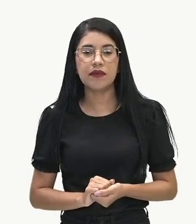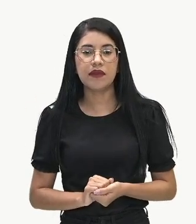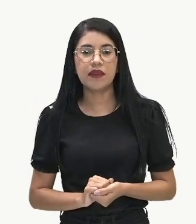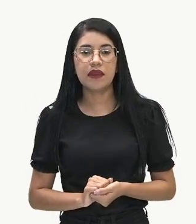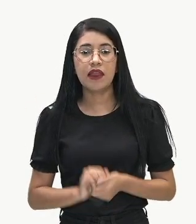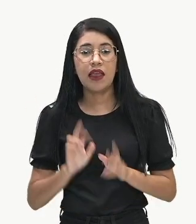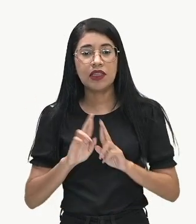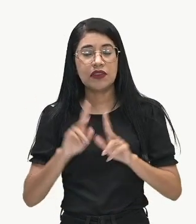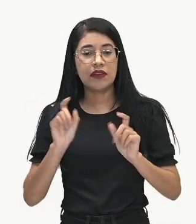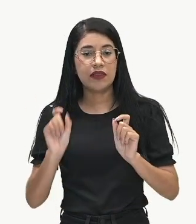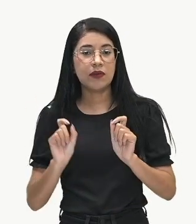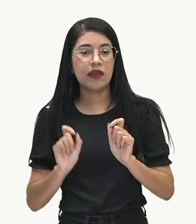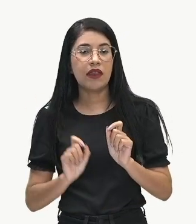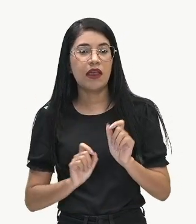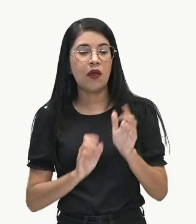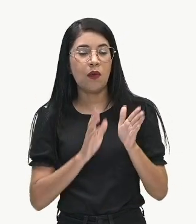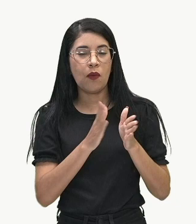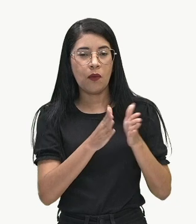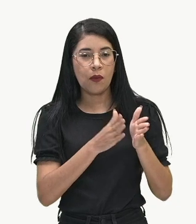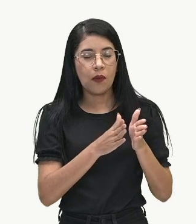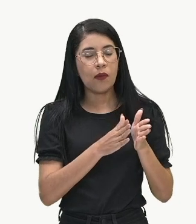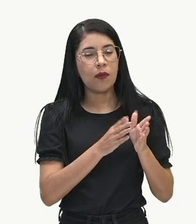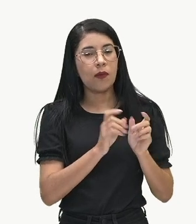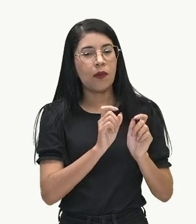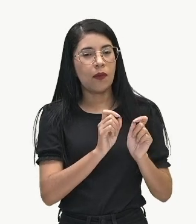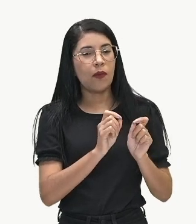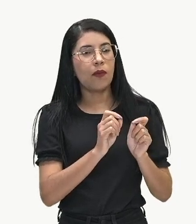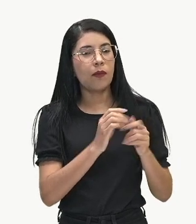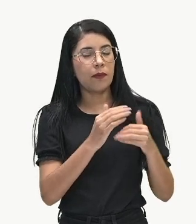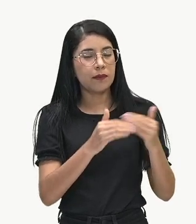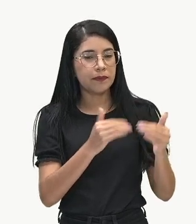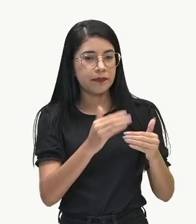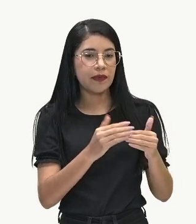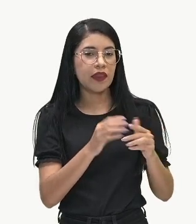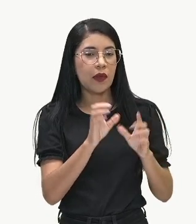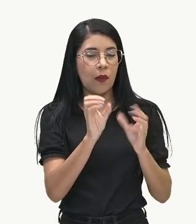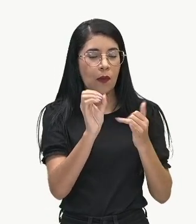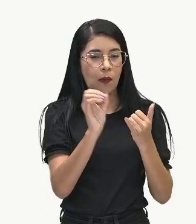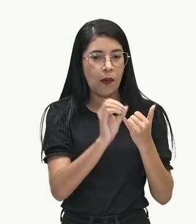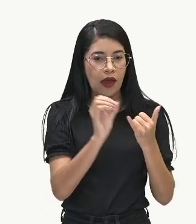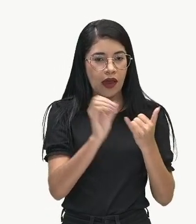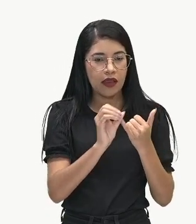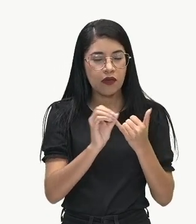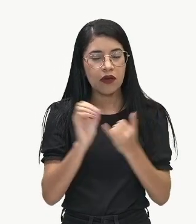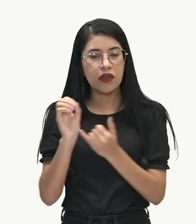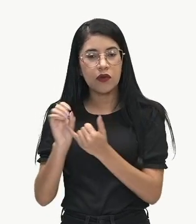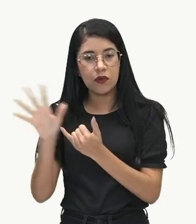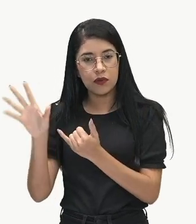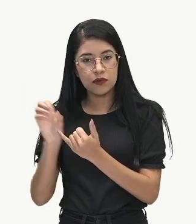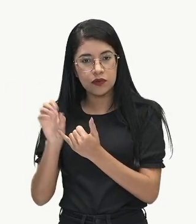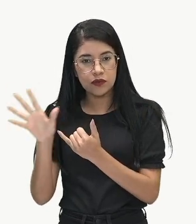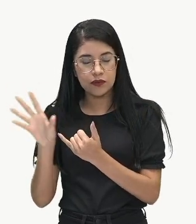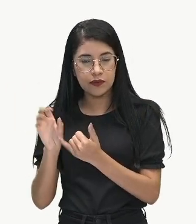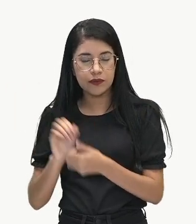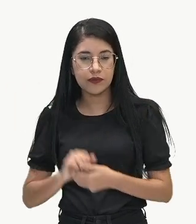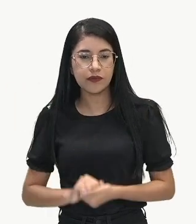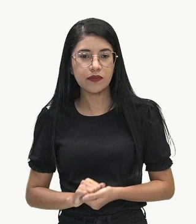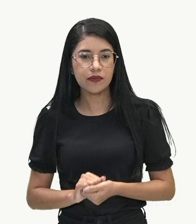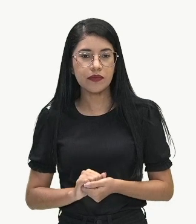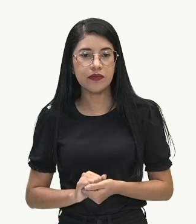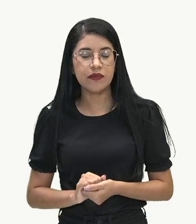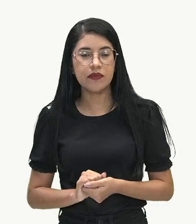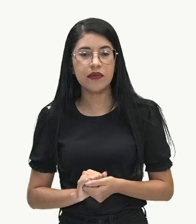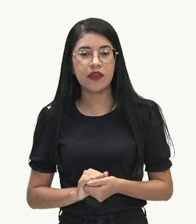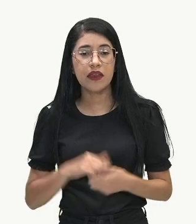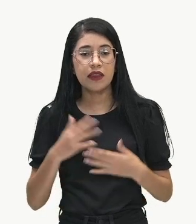diferença entre processos endotérmicos que recebem calor e processos exotérmicos que liberam calor. Então, através